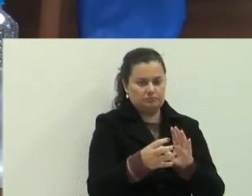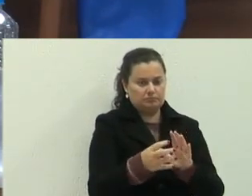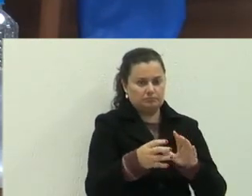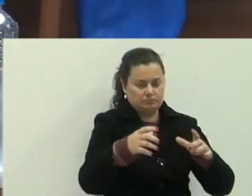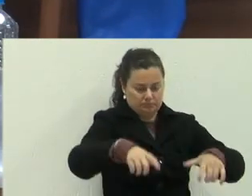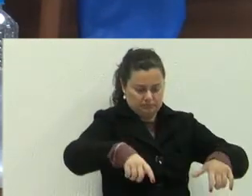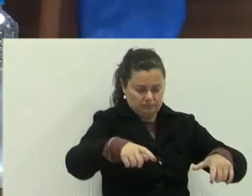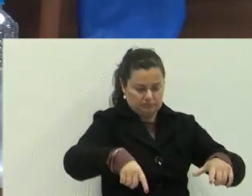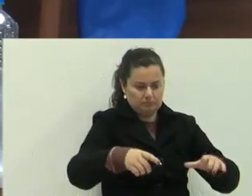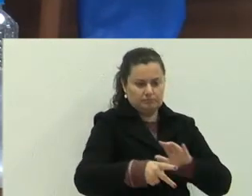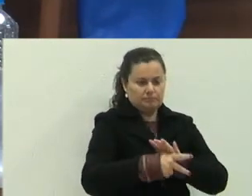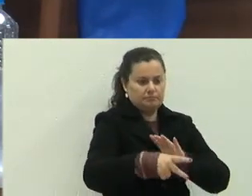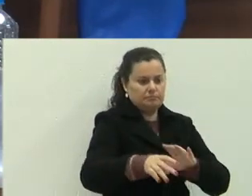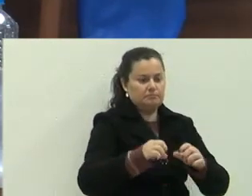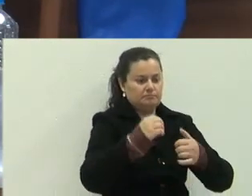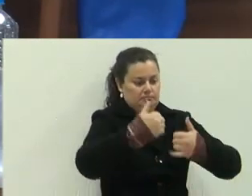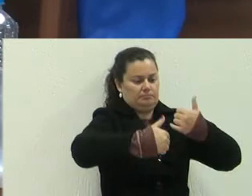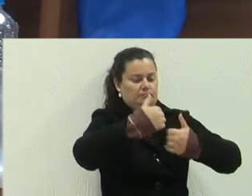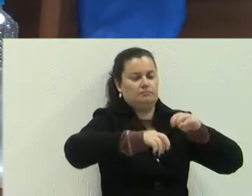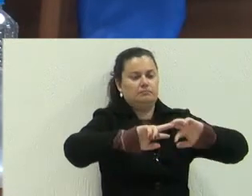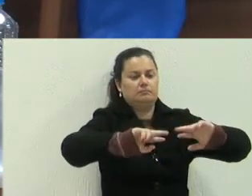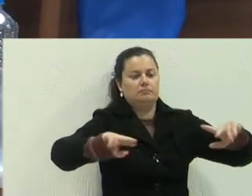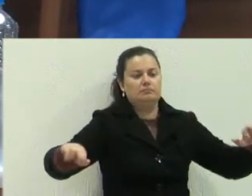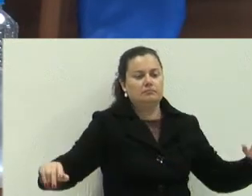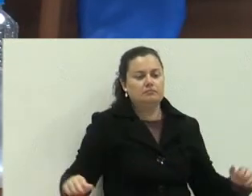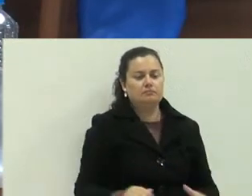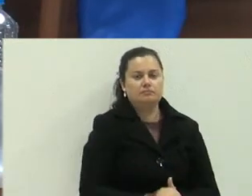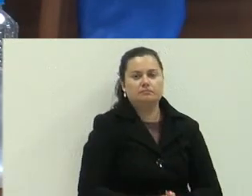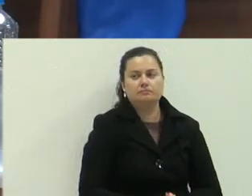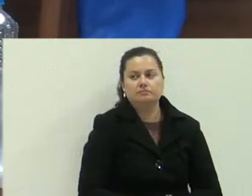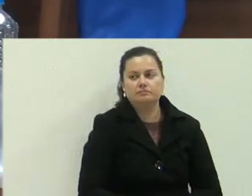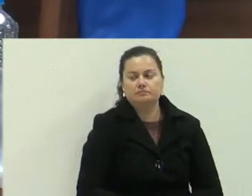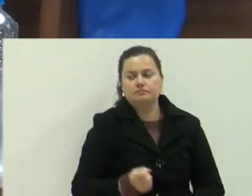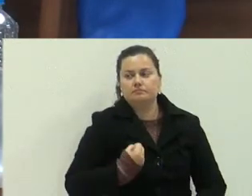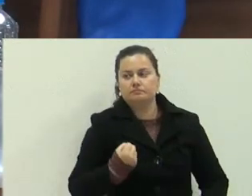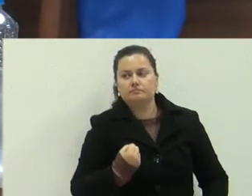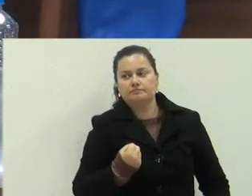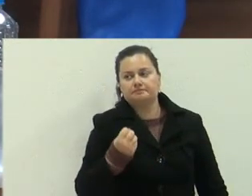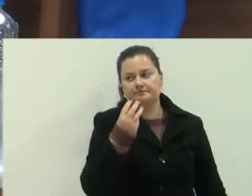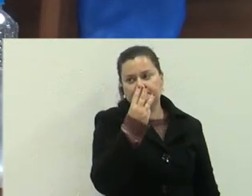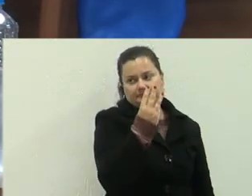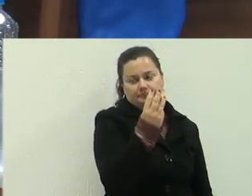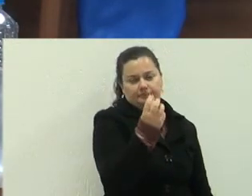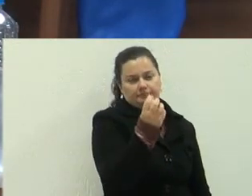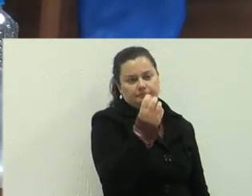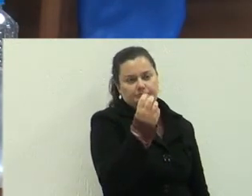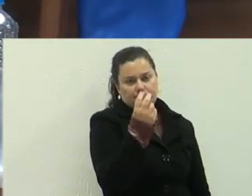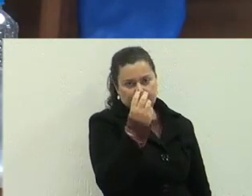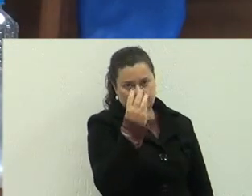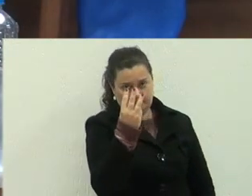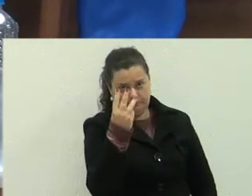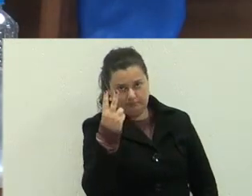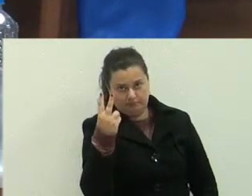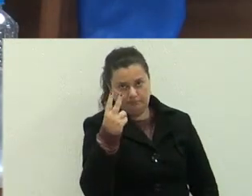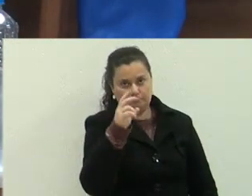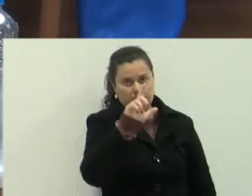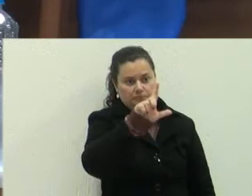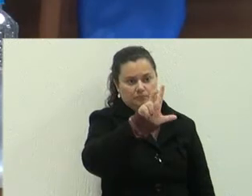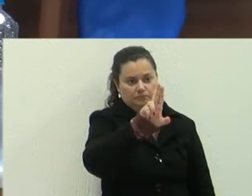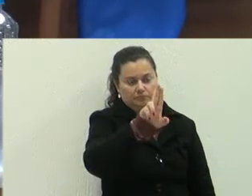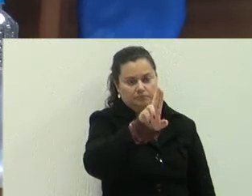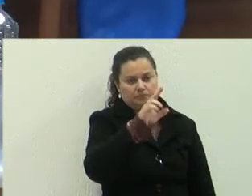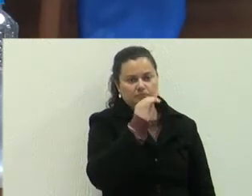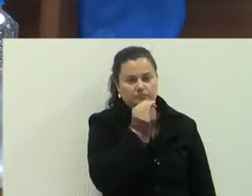para formação e treinamentos de atletas. Indicação número 332 da vereadora Luciane